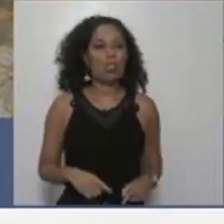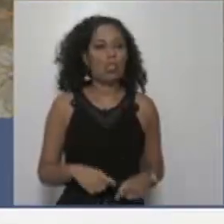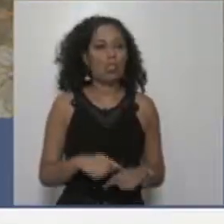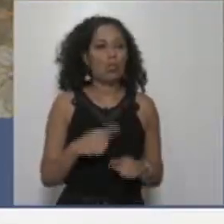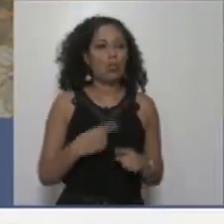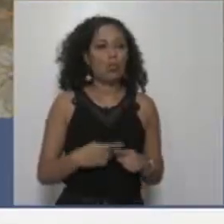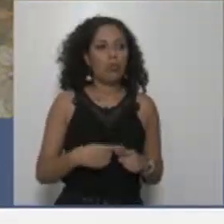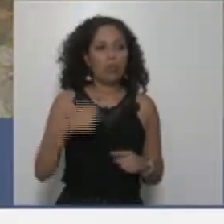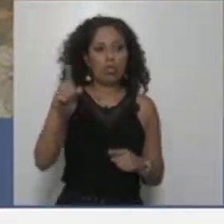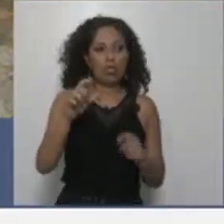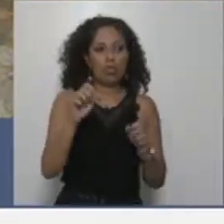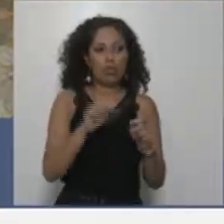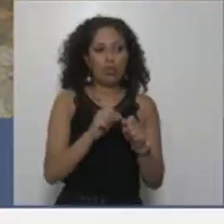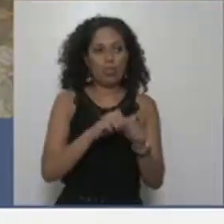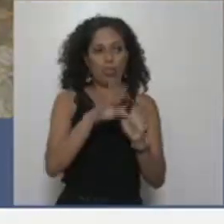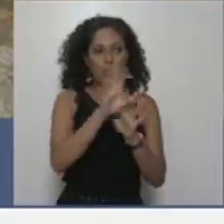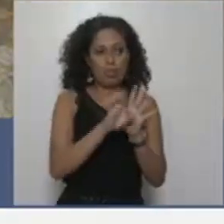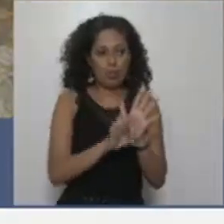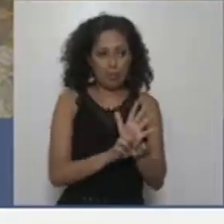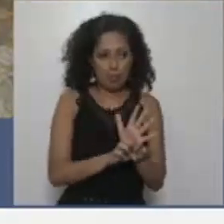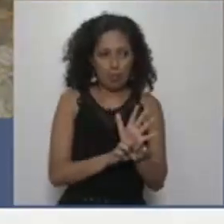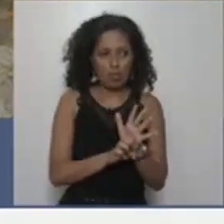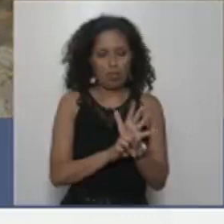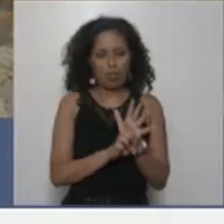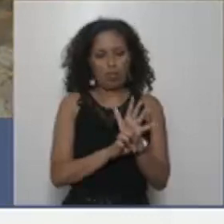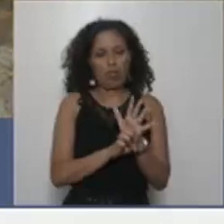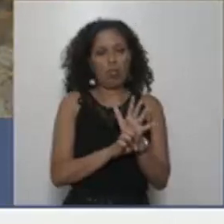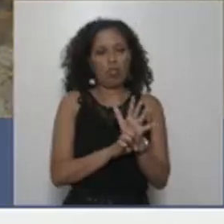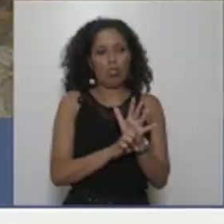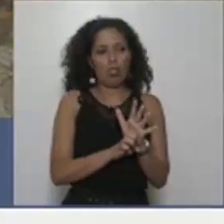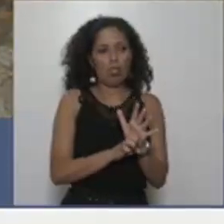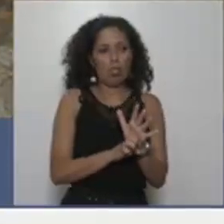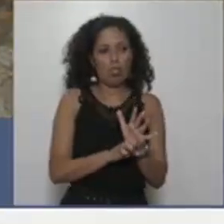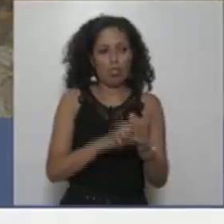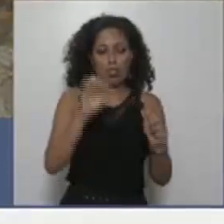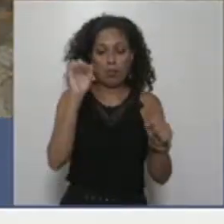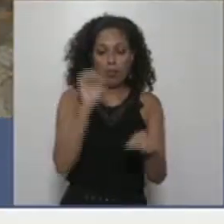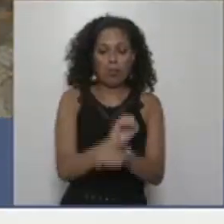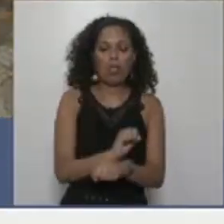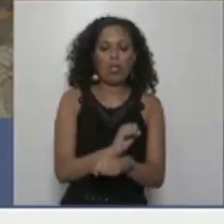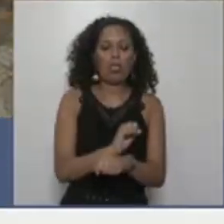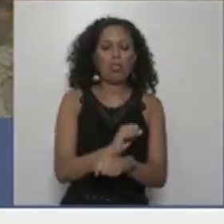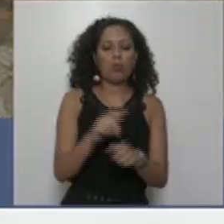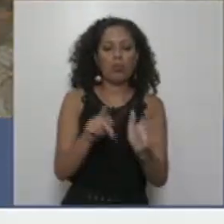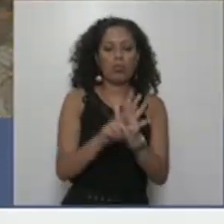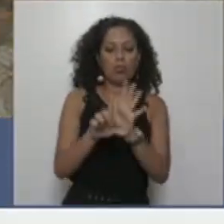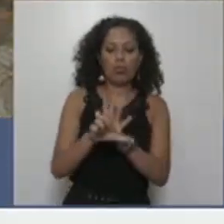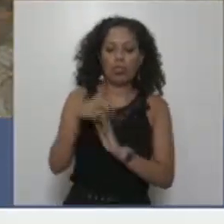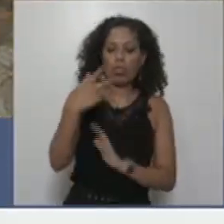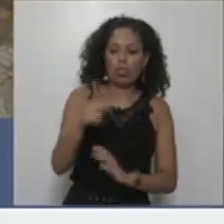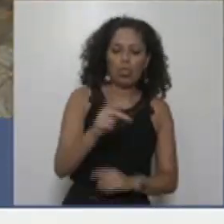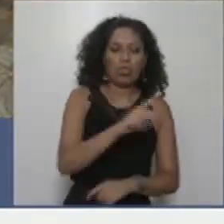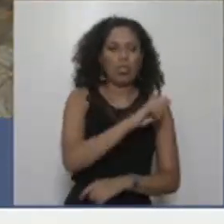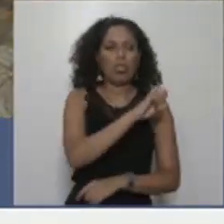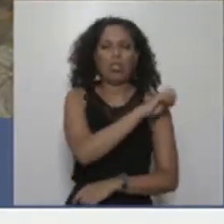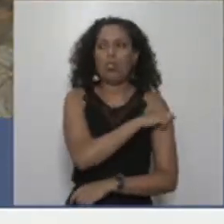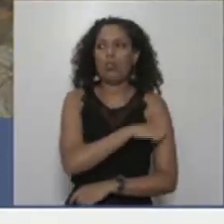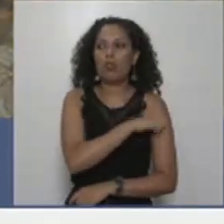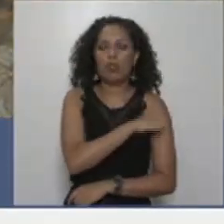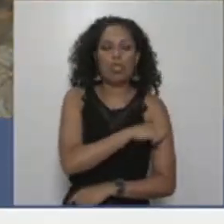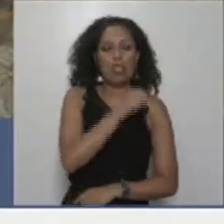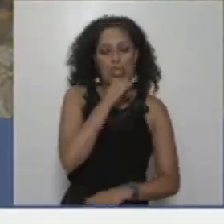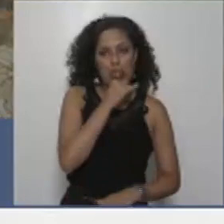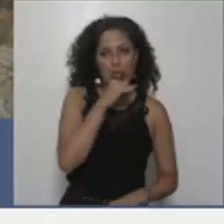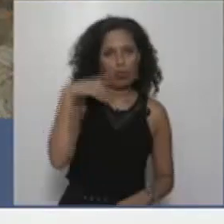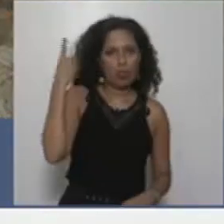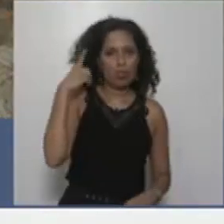ele fez emendas que, na verdade, descaracterizam o projeto da enfermeira Rejane. Por exemplo, deputada